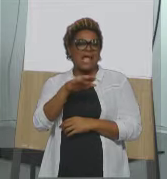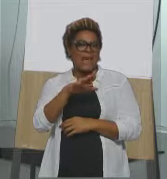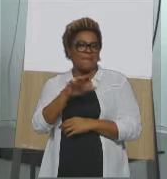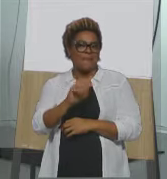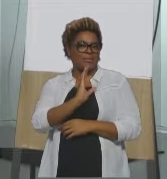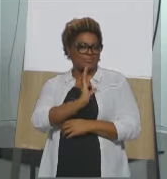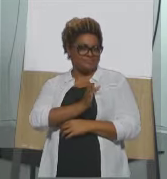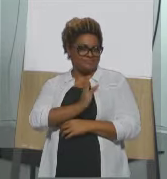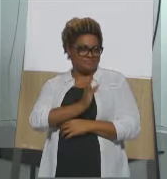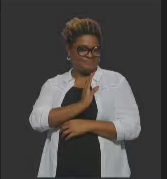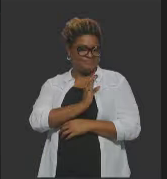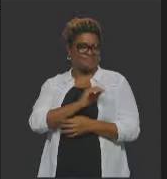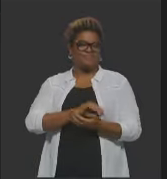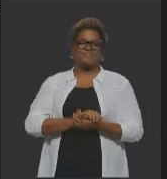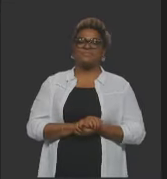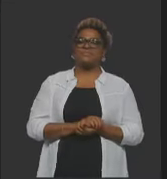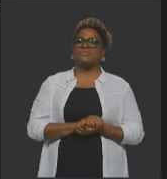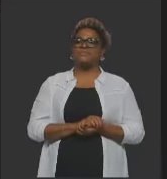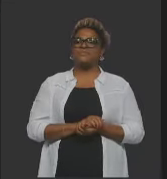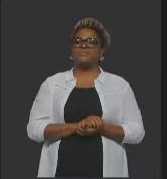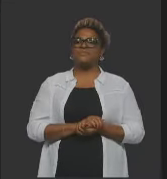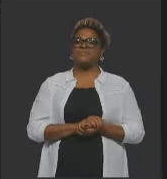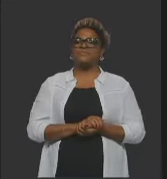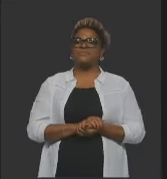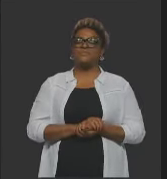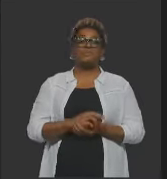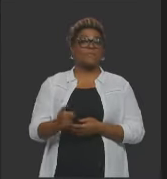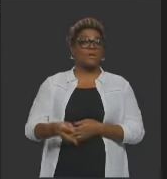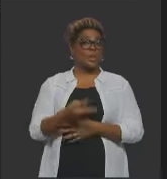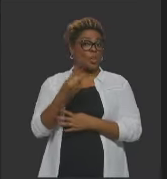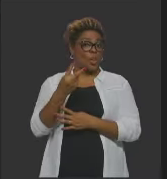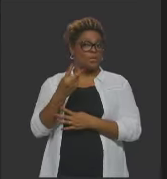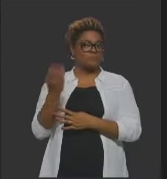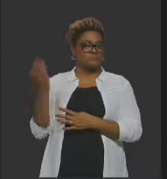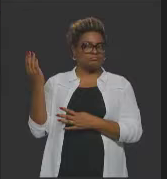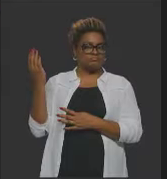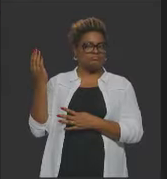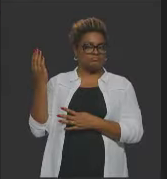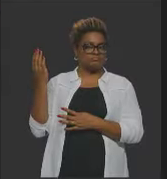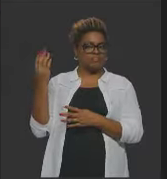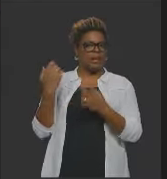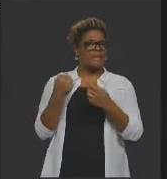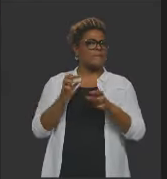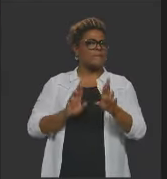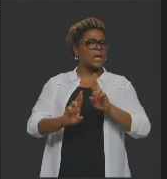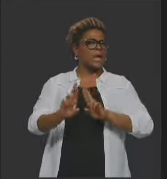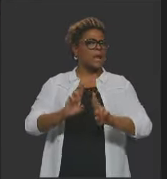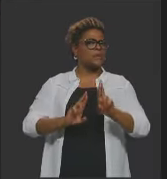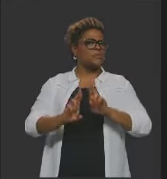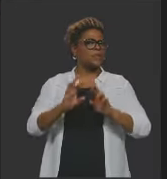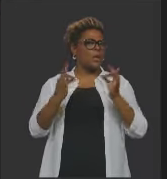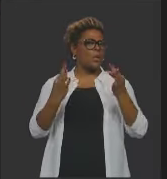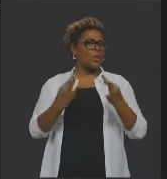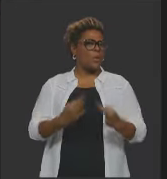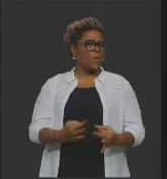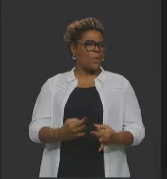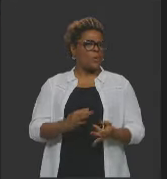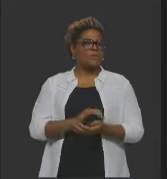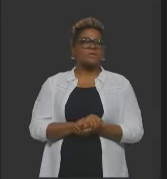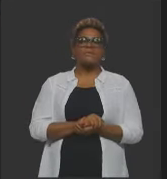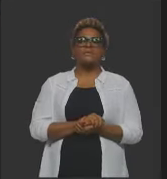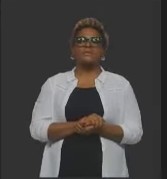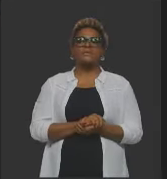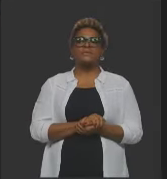uma associação correta. Vamos pensar aqui. Nós temos aí 1 corresponde a veias, 2 corresponde